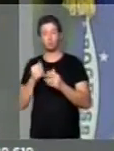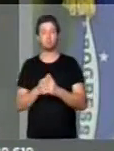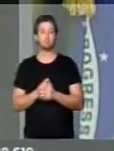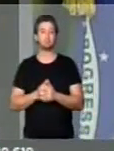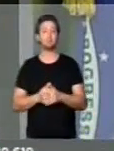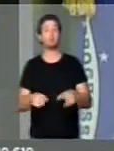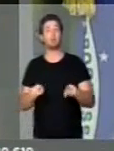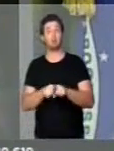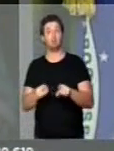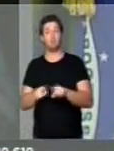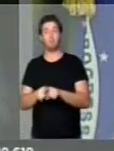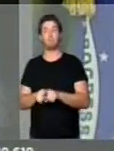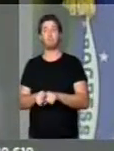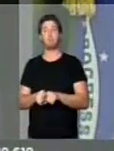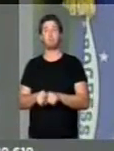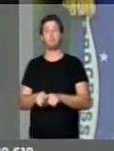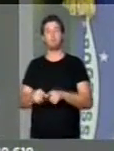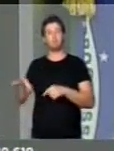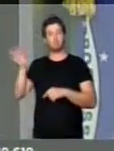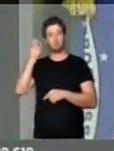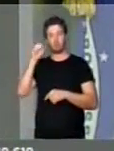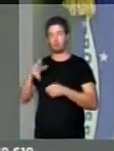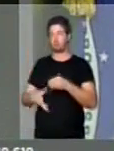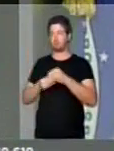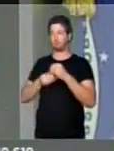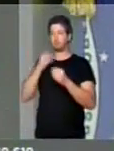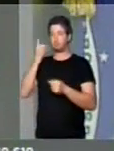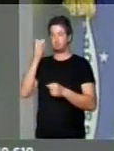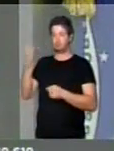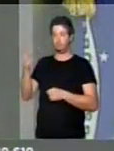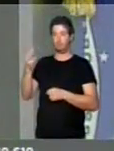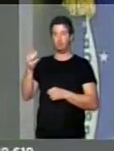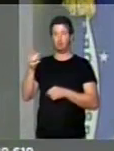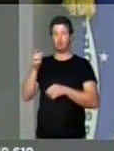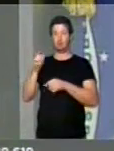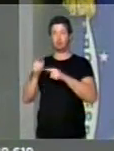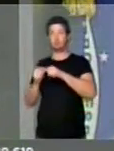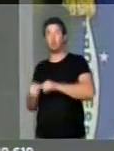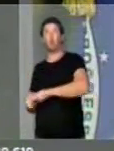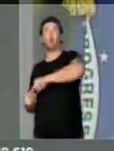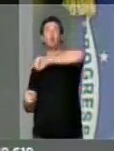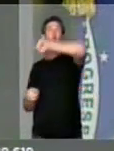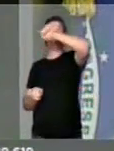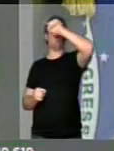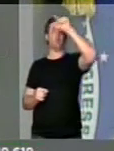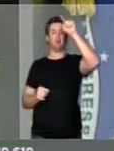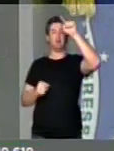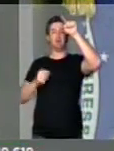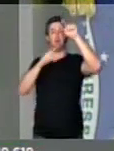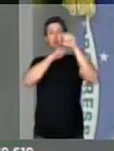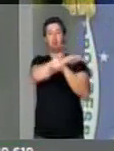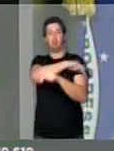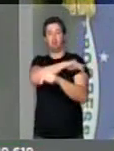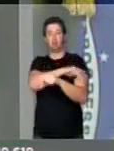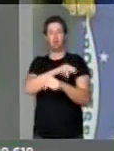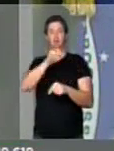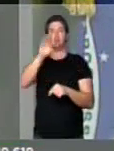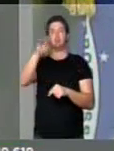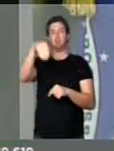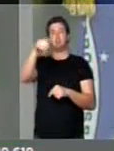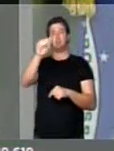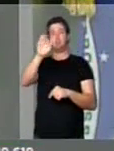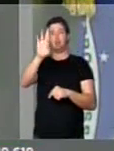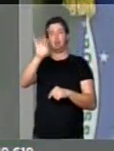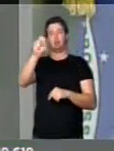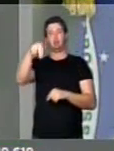também quero aqui ouvir o nosso colega deputado que vem do outro extremo do Brasil, lá do Piauí, deputado Rodrigo Martins, mas que